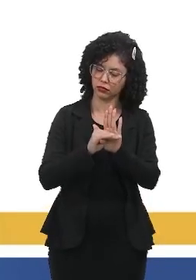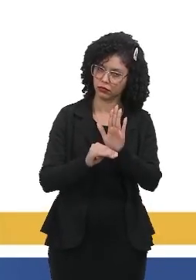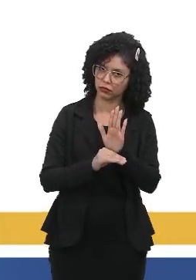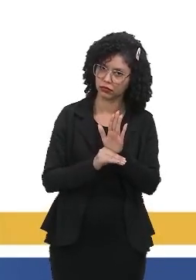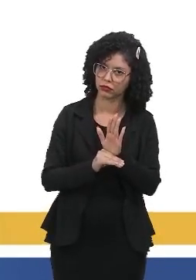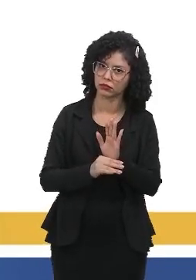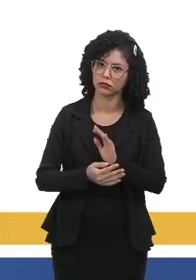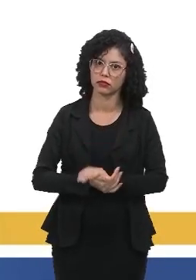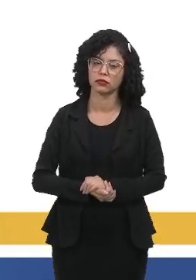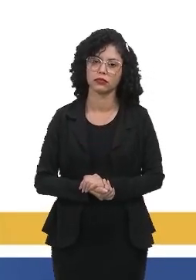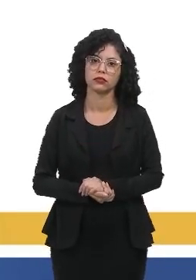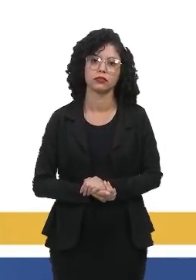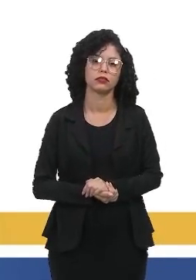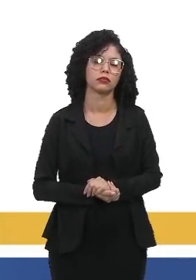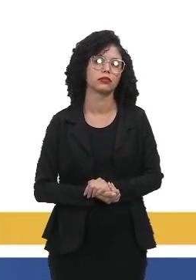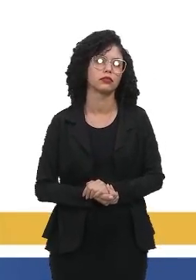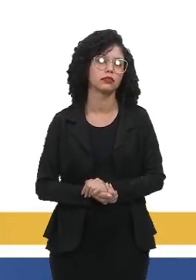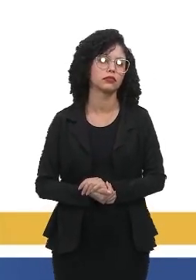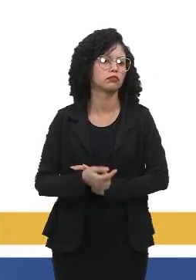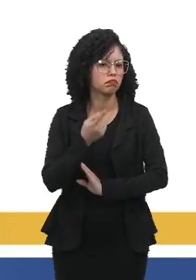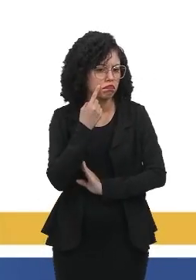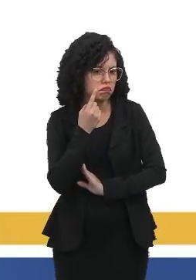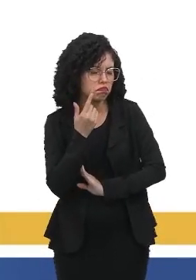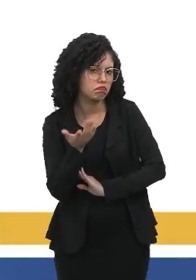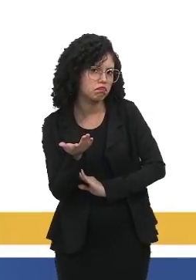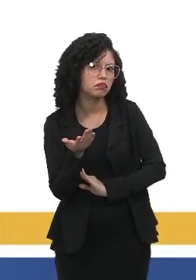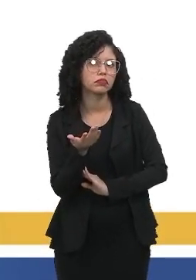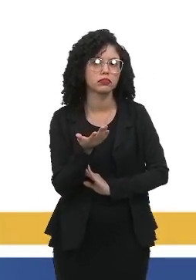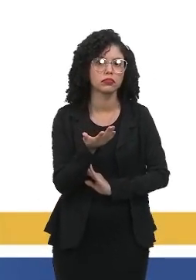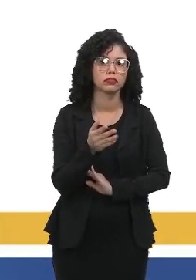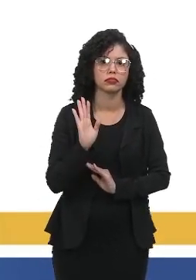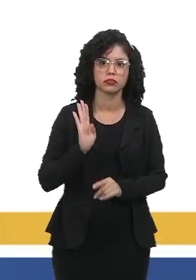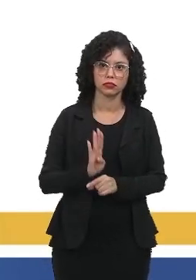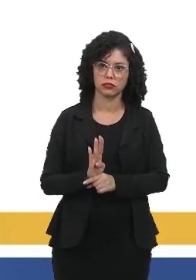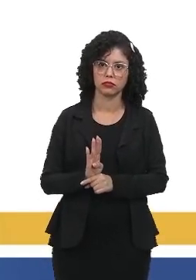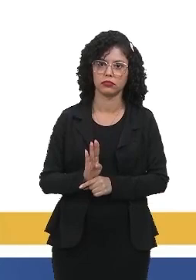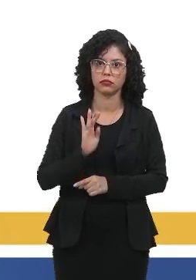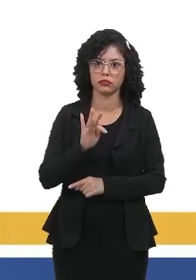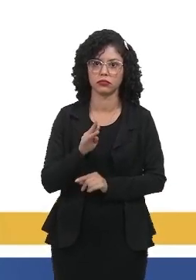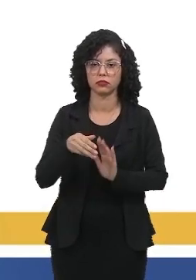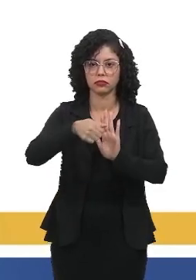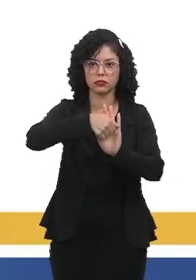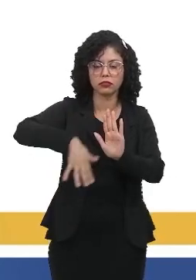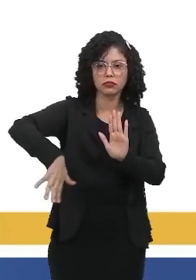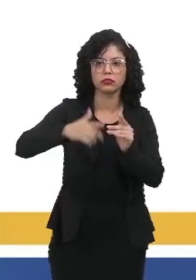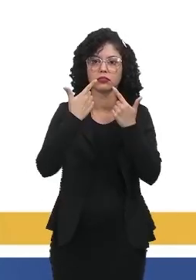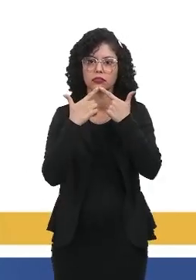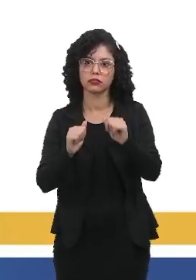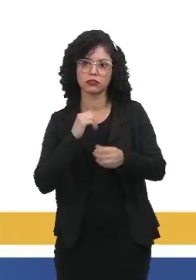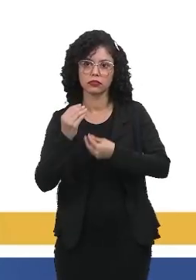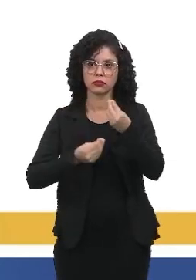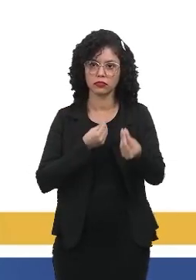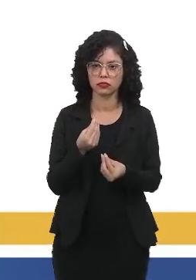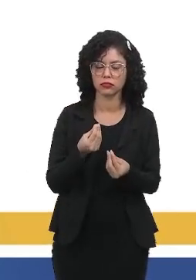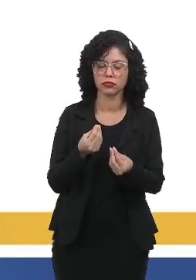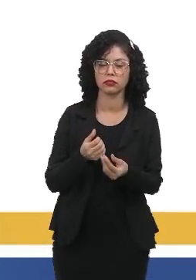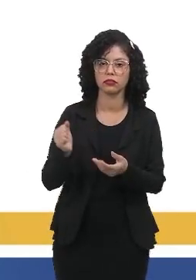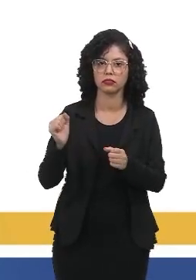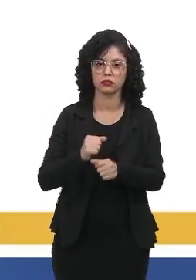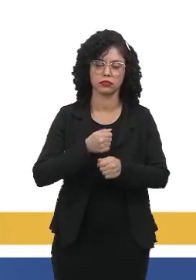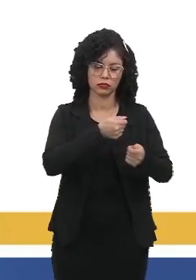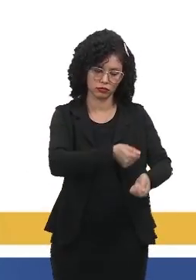plantil aparece esse olhar do pai pessoal letra b metaforiza a linguagem como ferramenta de